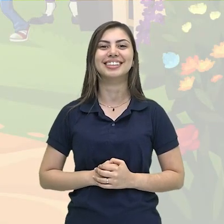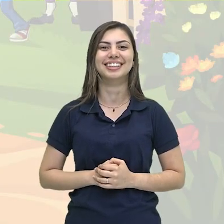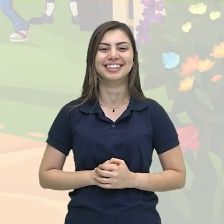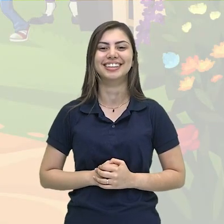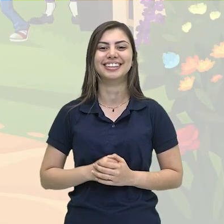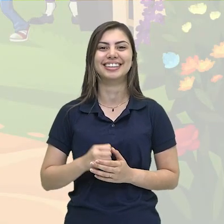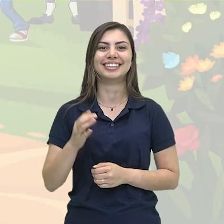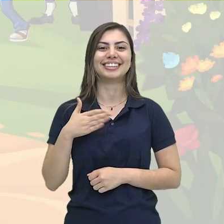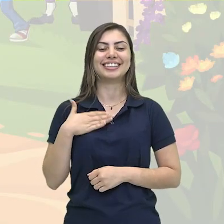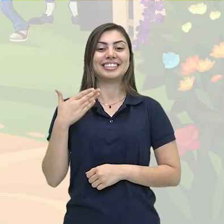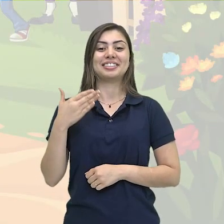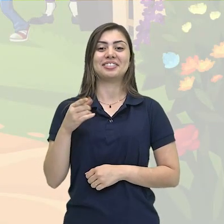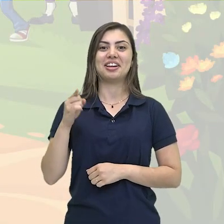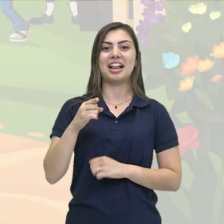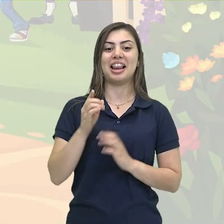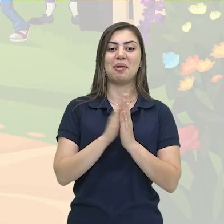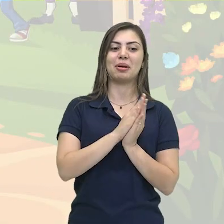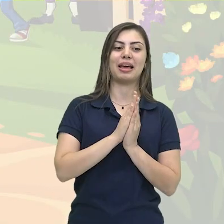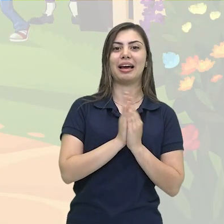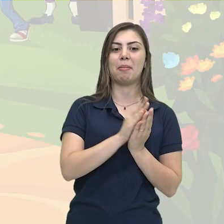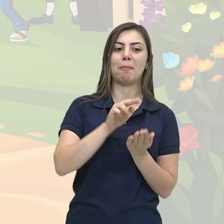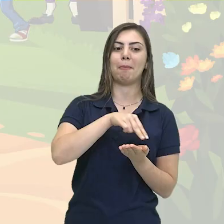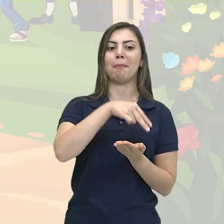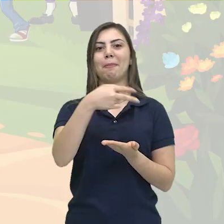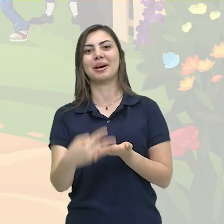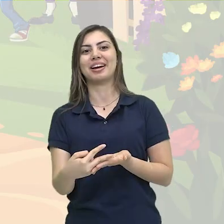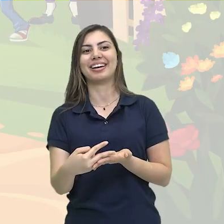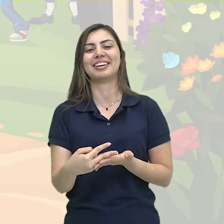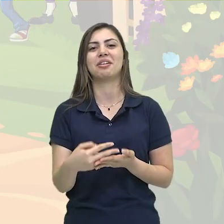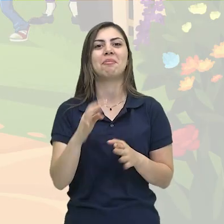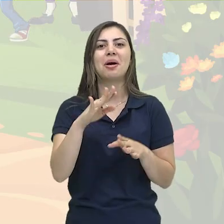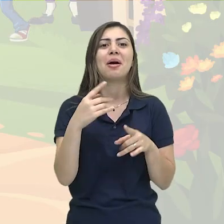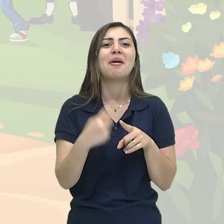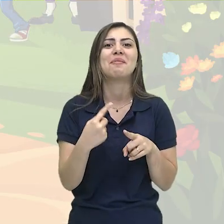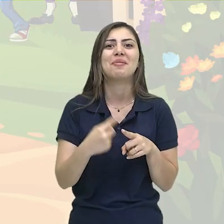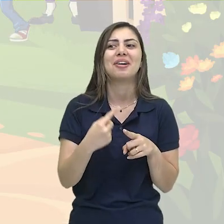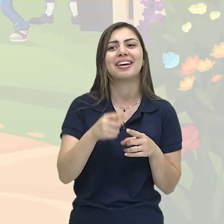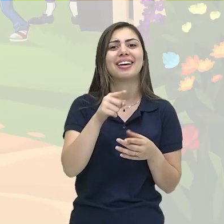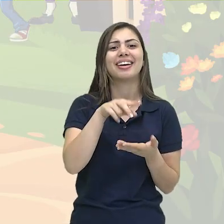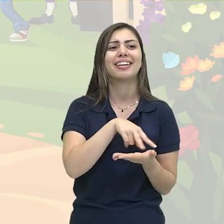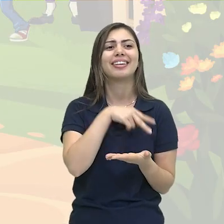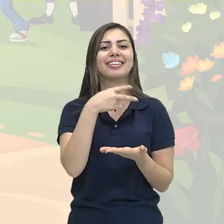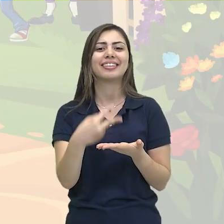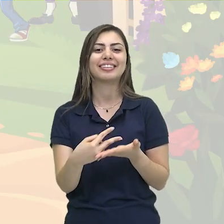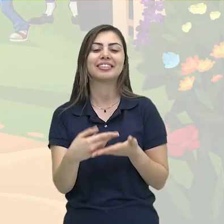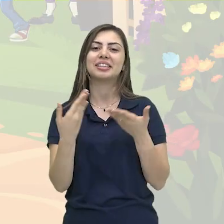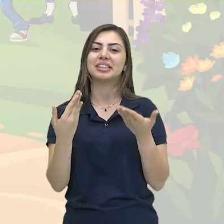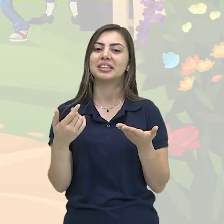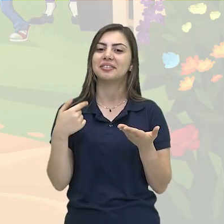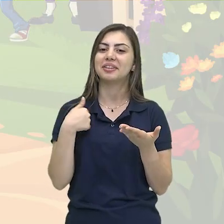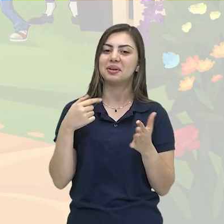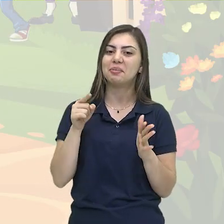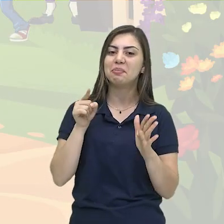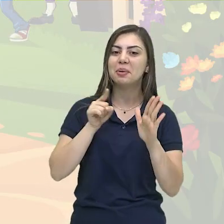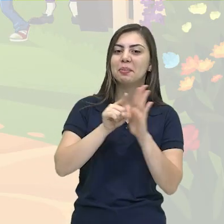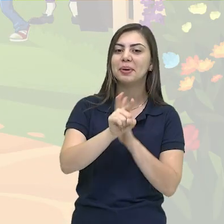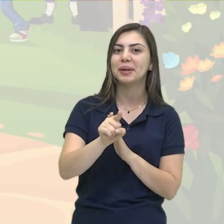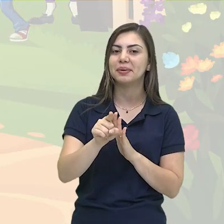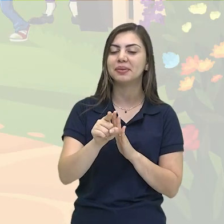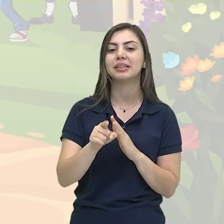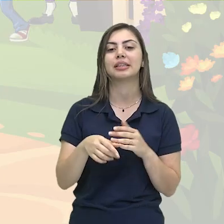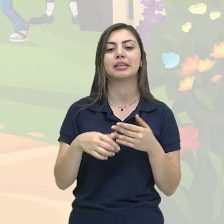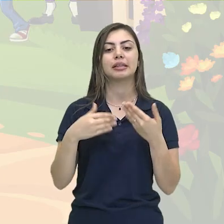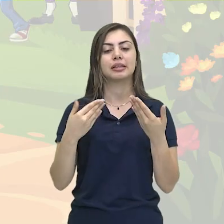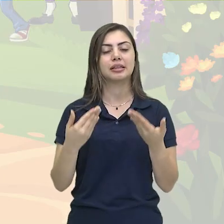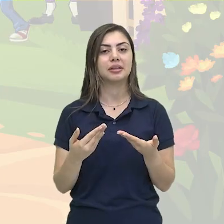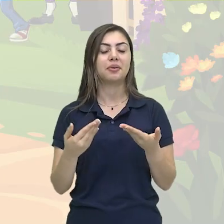Então, que susto, né? A bonequinha caiu. Mas por que será que a boneca caiu? Eu fiz a pergunta para vocês e